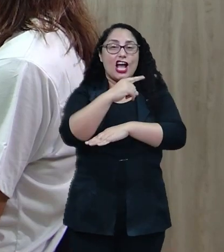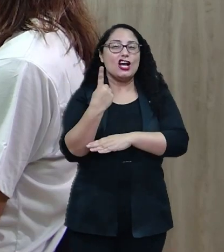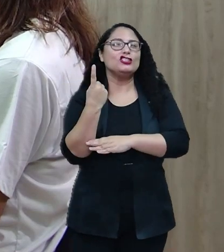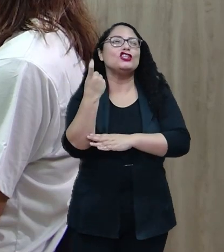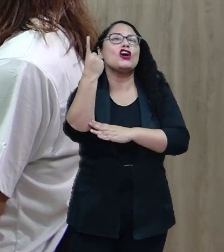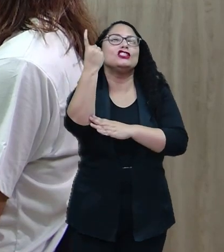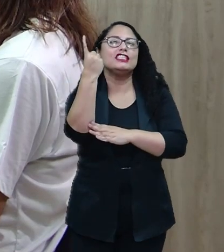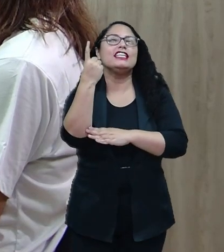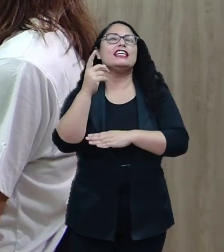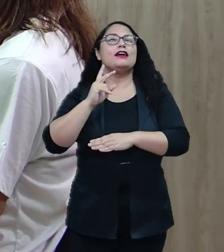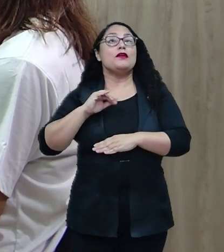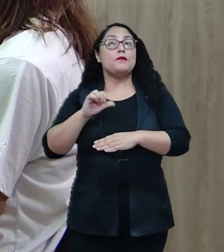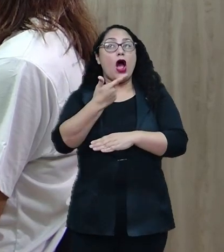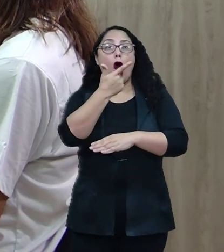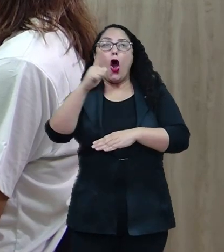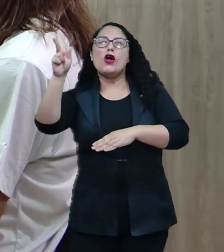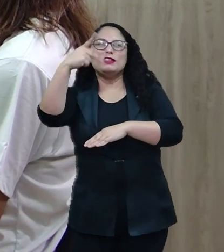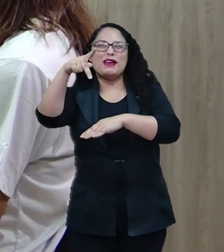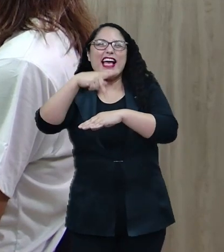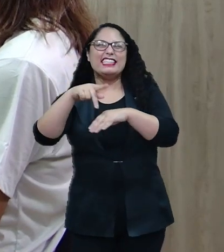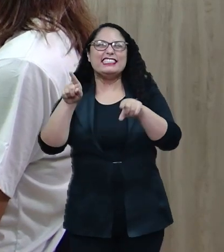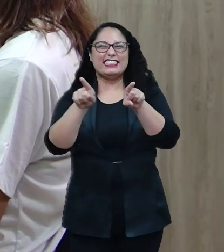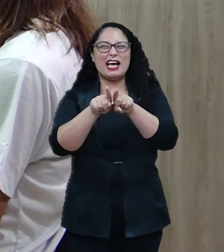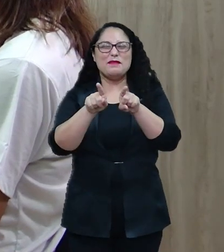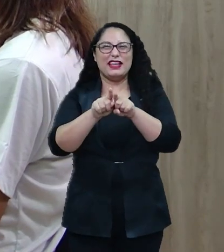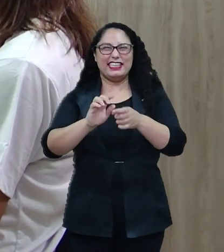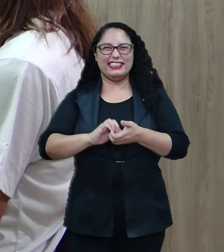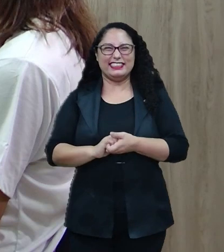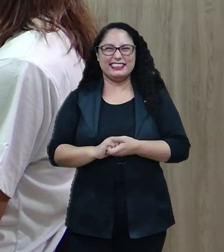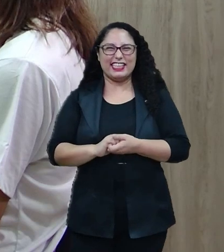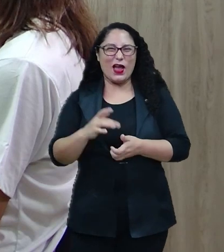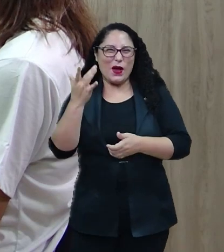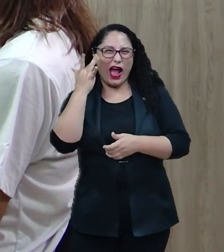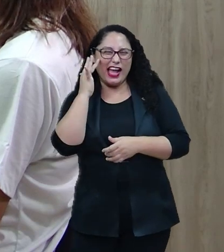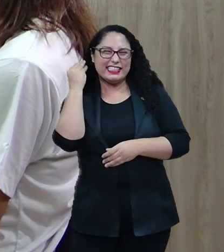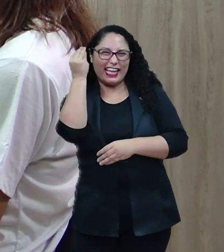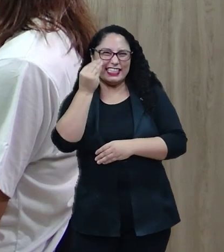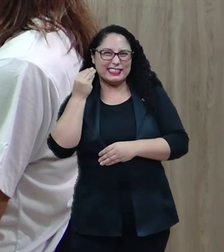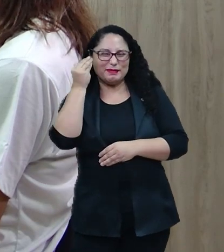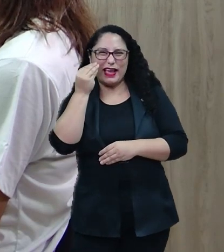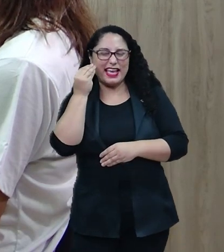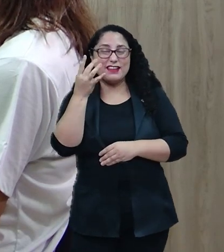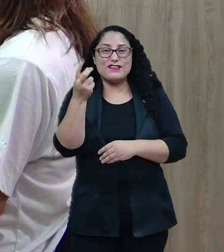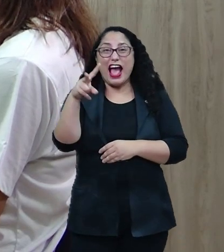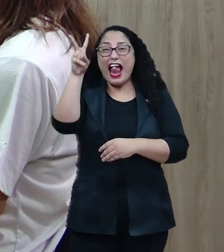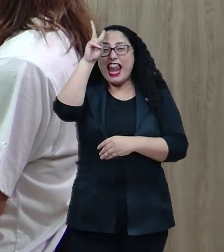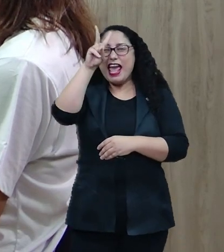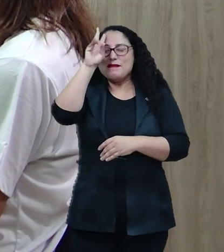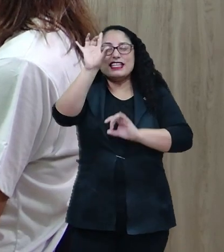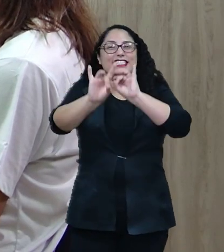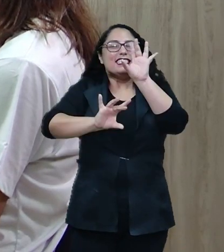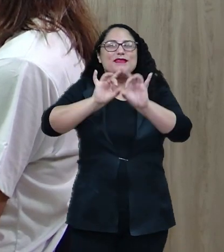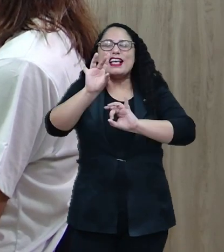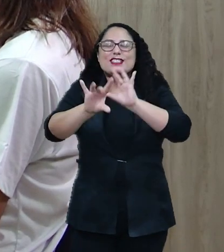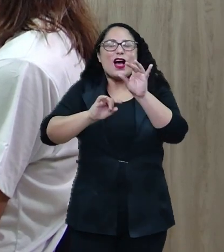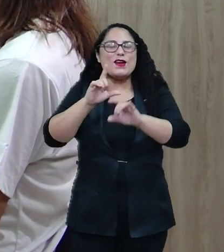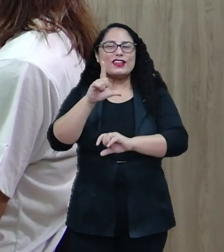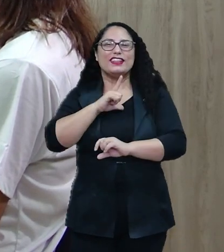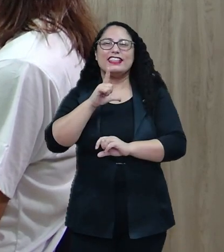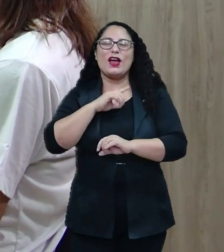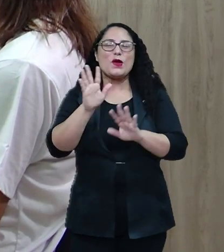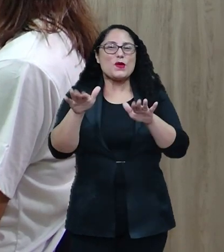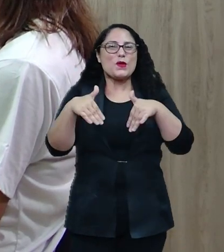também, porque eu viajei sozinha para outros países. E eu acho que a experiência, assim, a memória mais especial que eu tenho